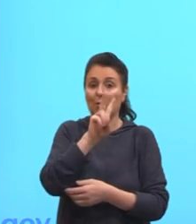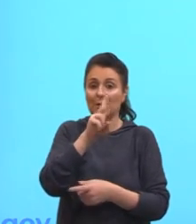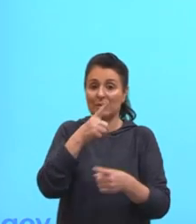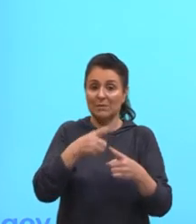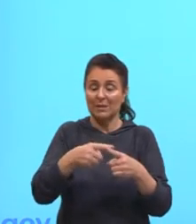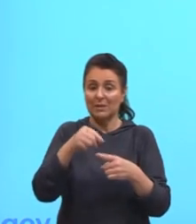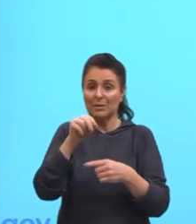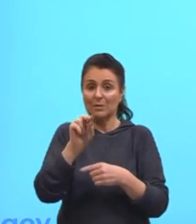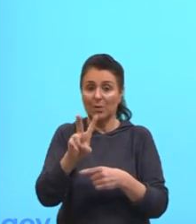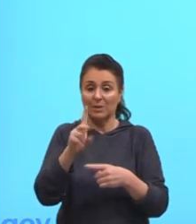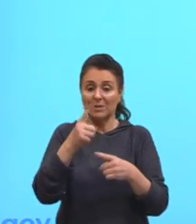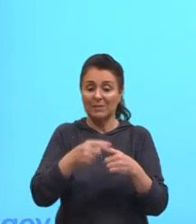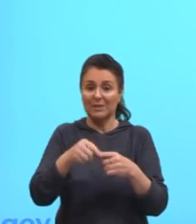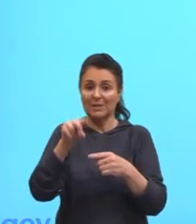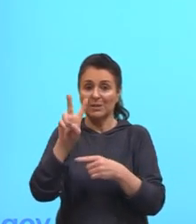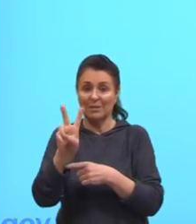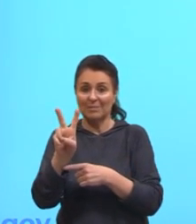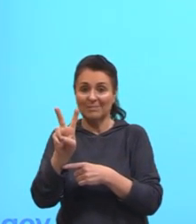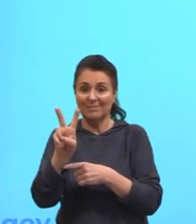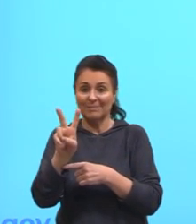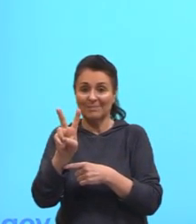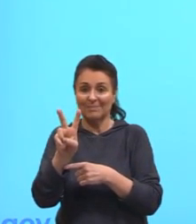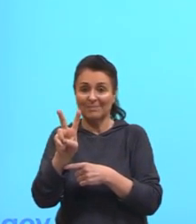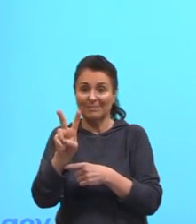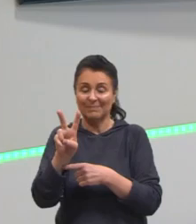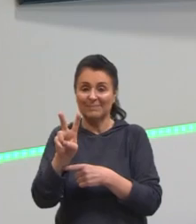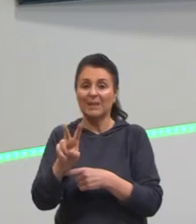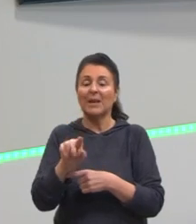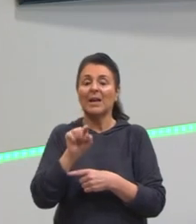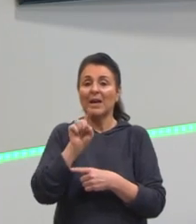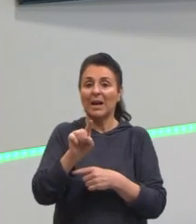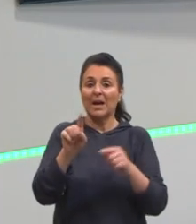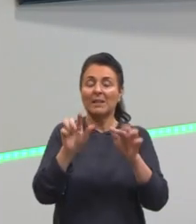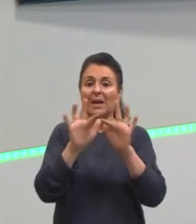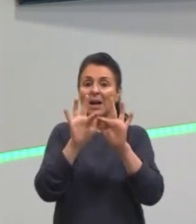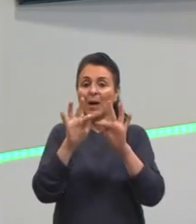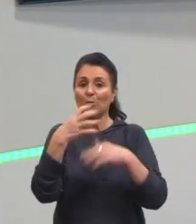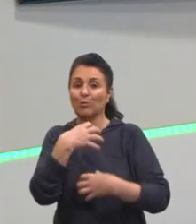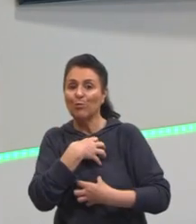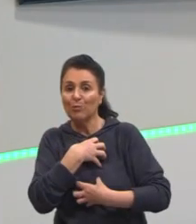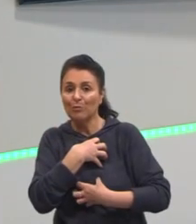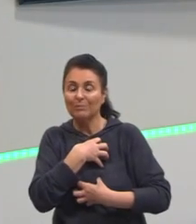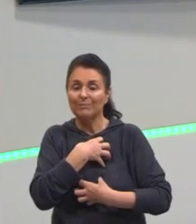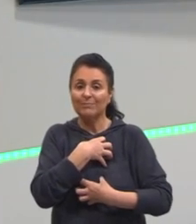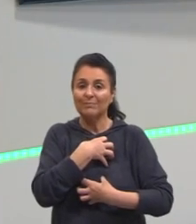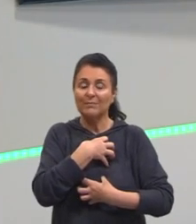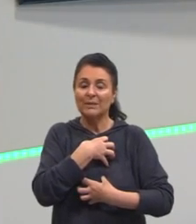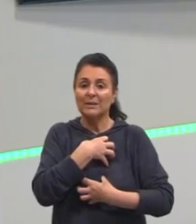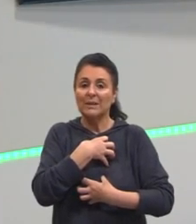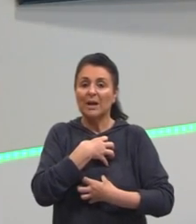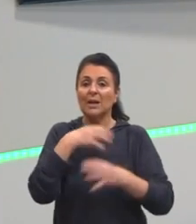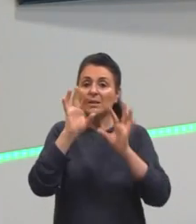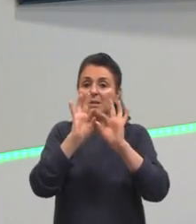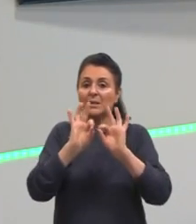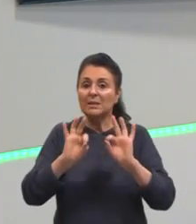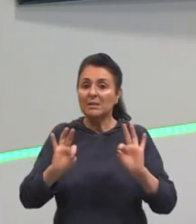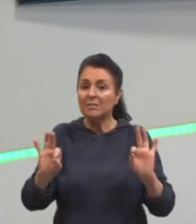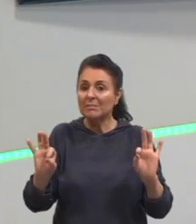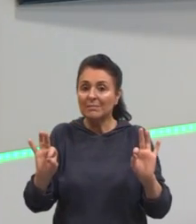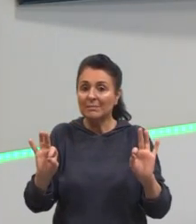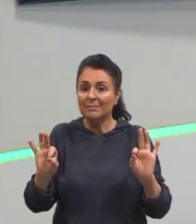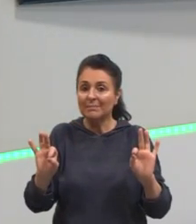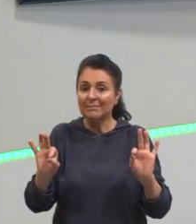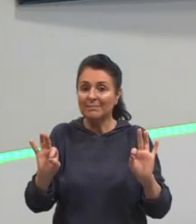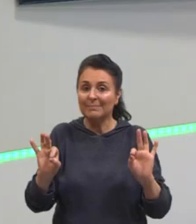x 2 x 2 tá essa é a forma então digamos assim simplificada